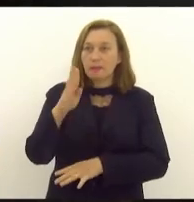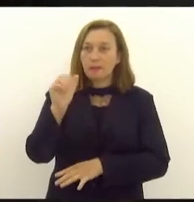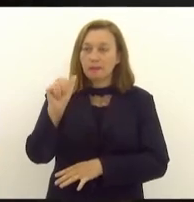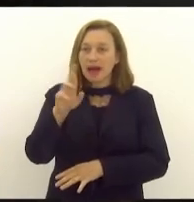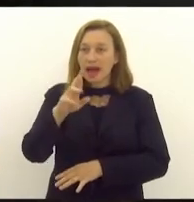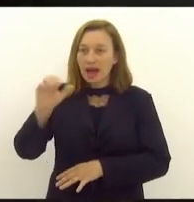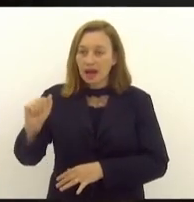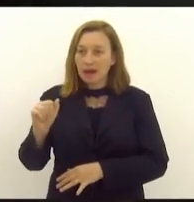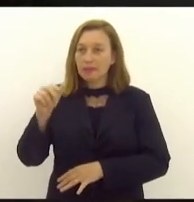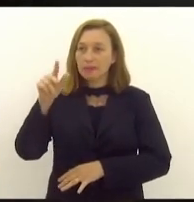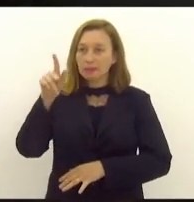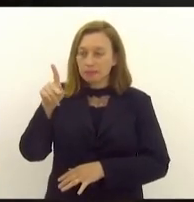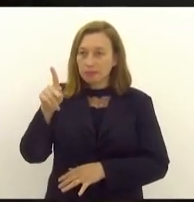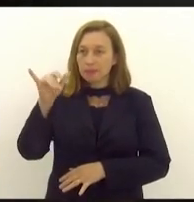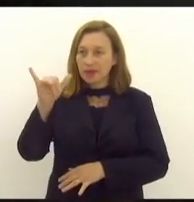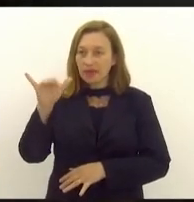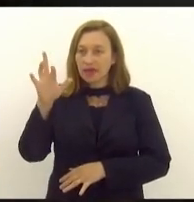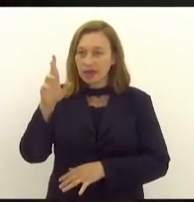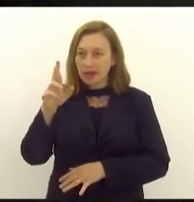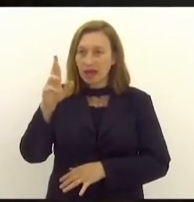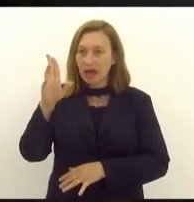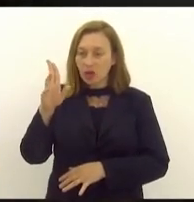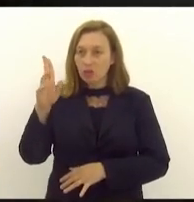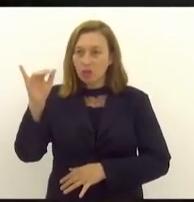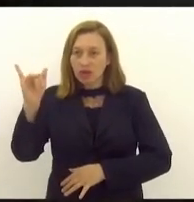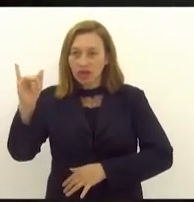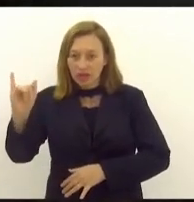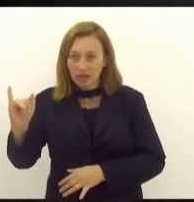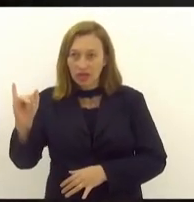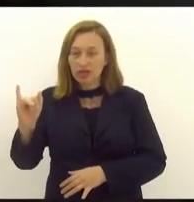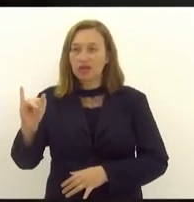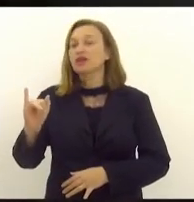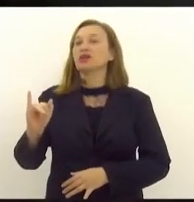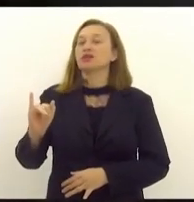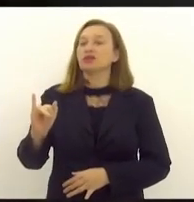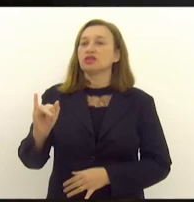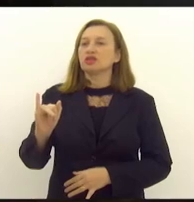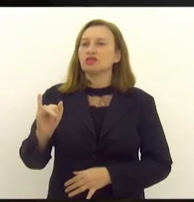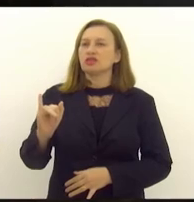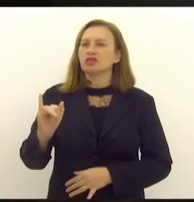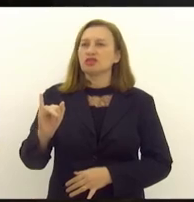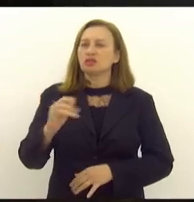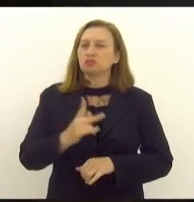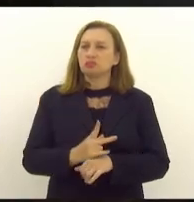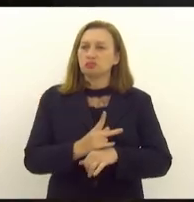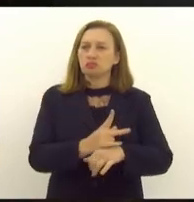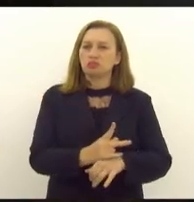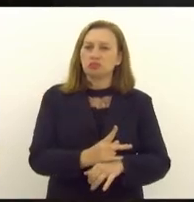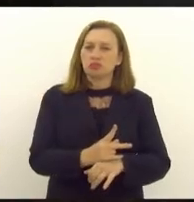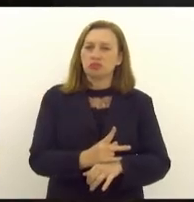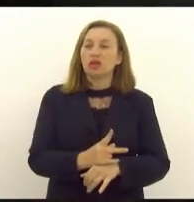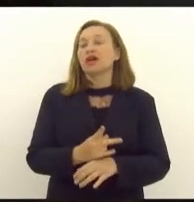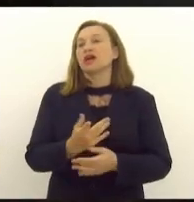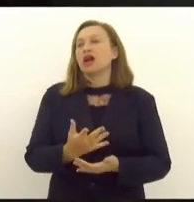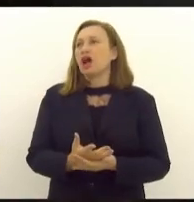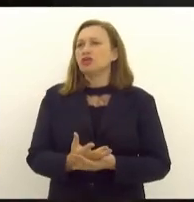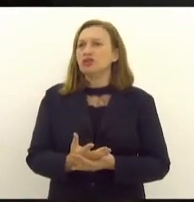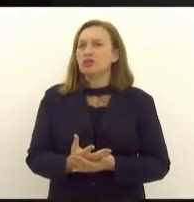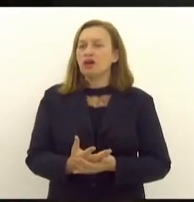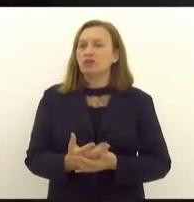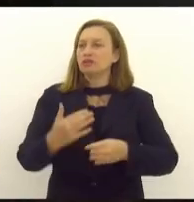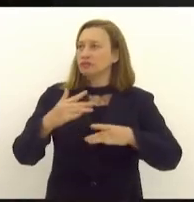no estado do Rio de Janeiro título de cidade do audiovisualpendendo de pareceres das comissões